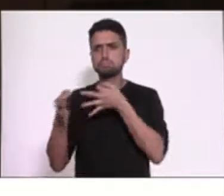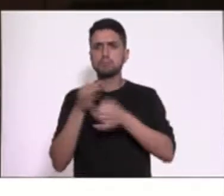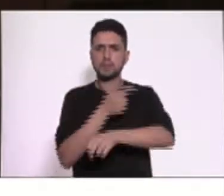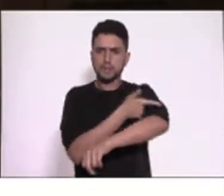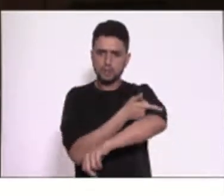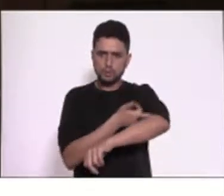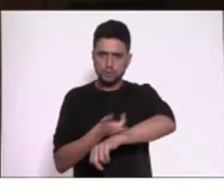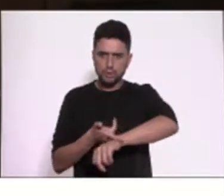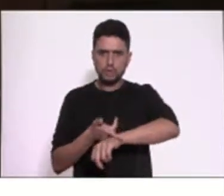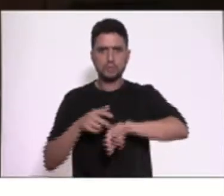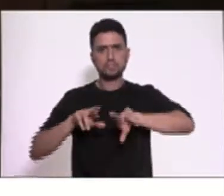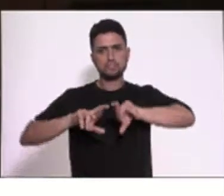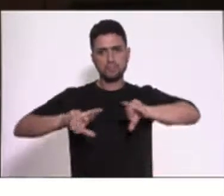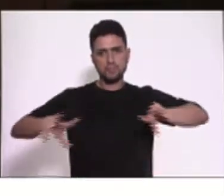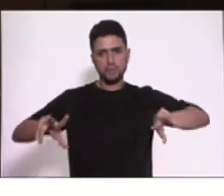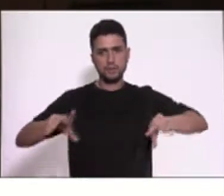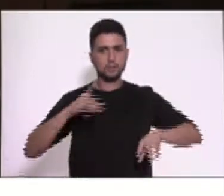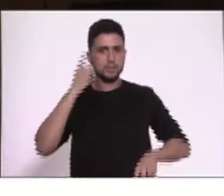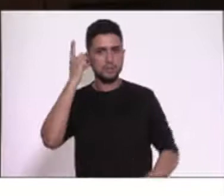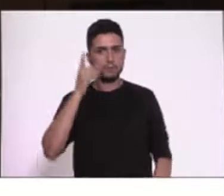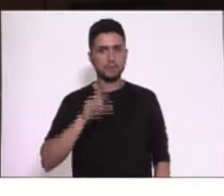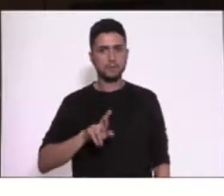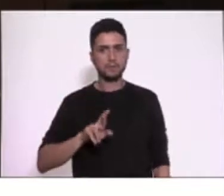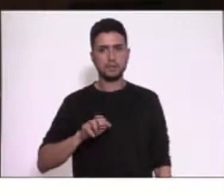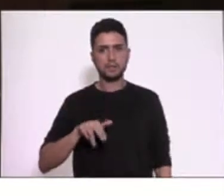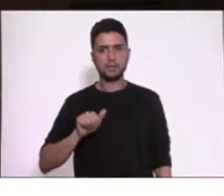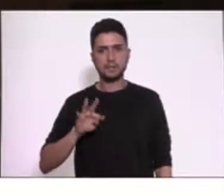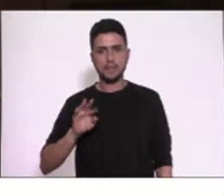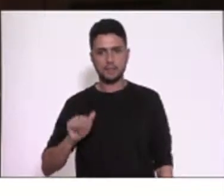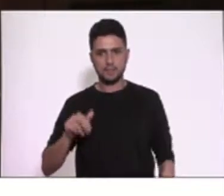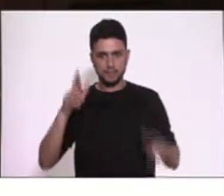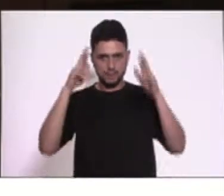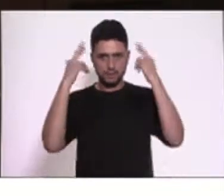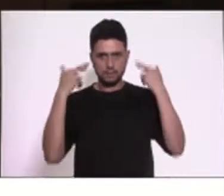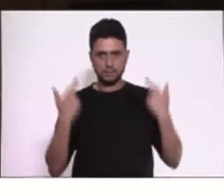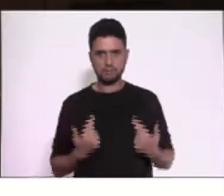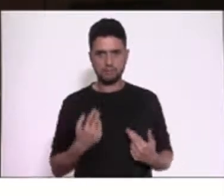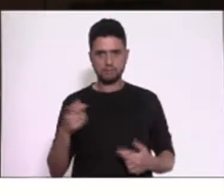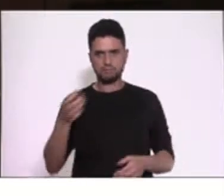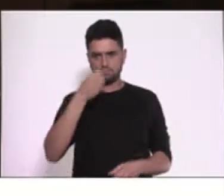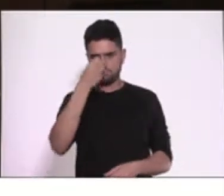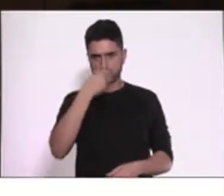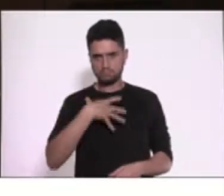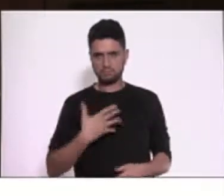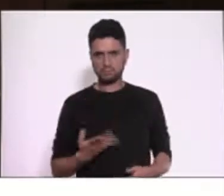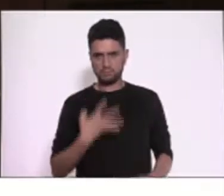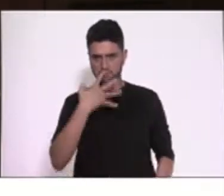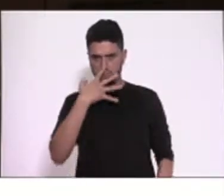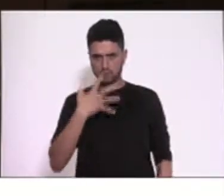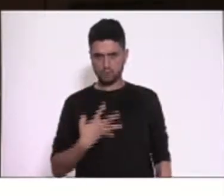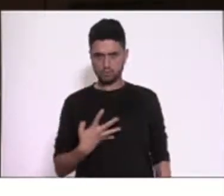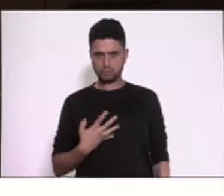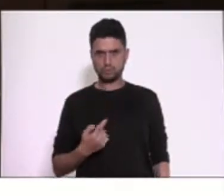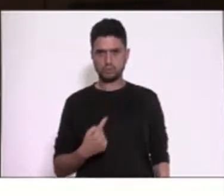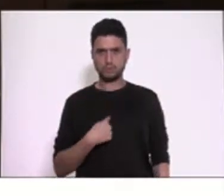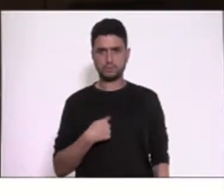razoável, diferente da deputada Renata Souza, que de forma bastante desonesta ainda me acusou de ser